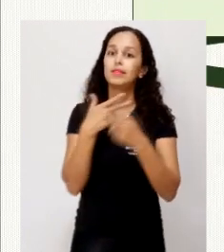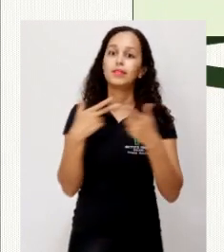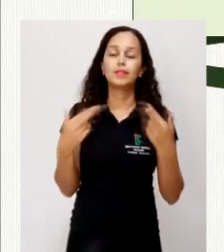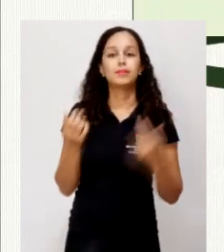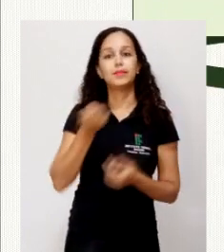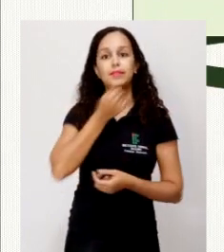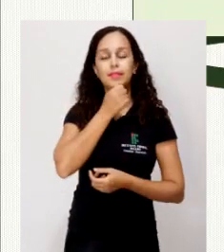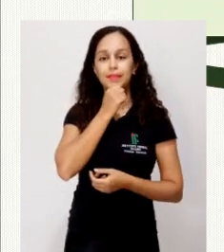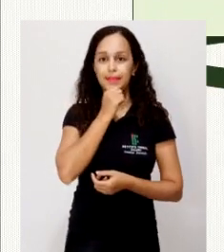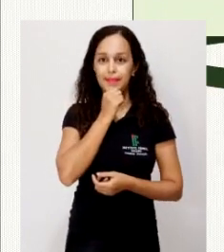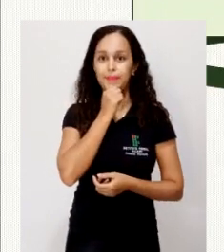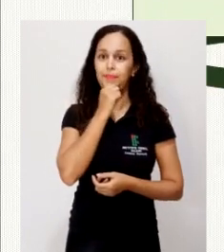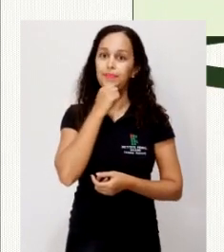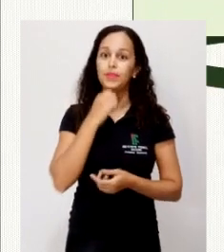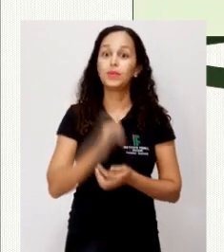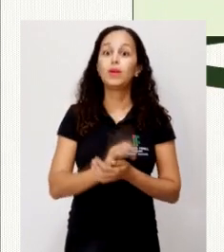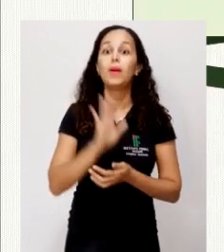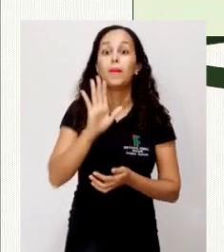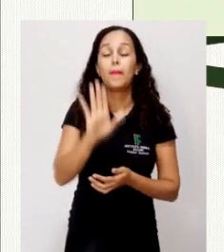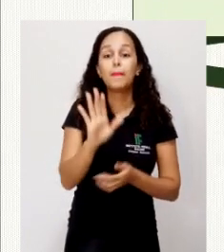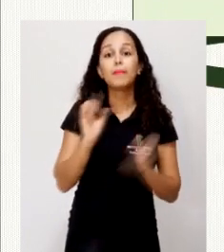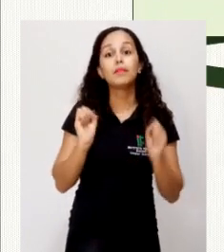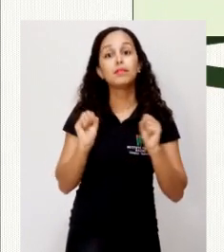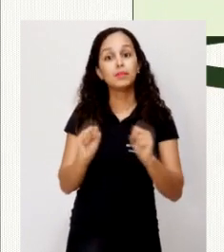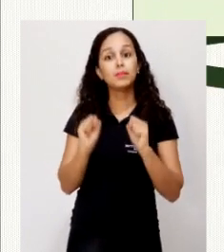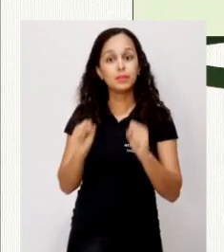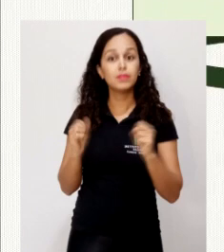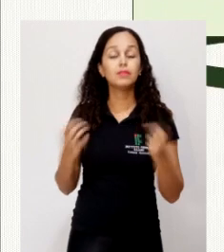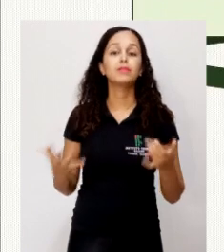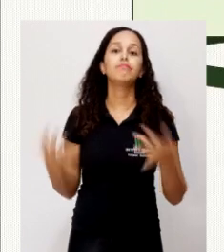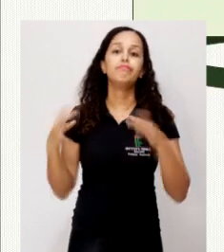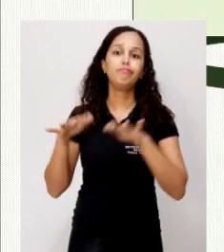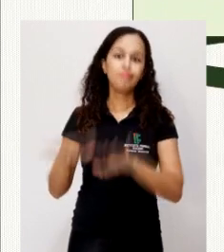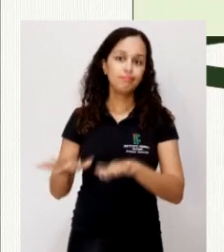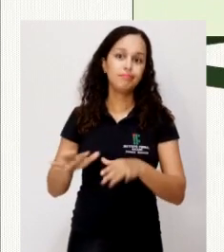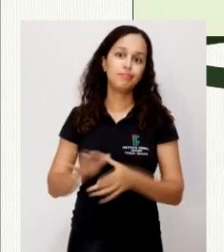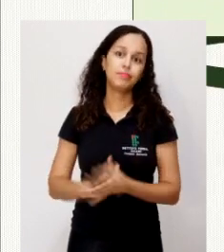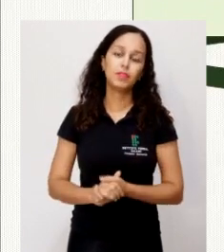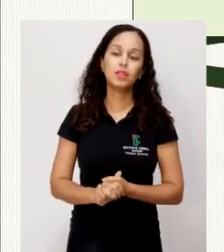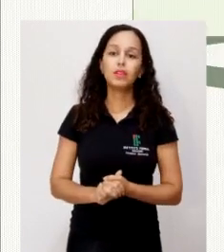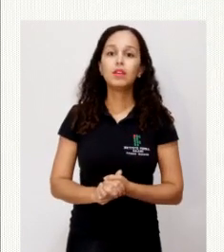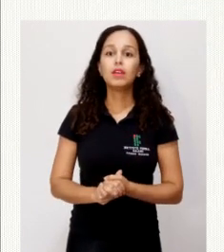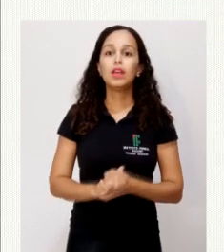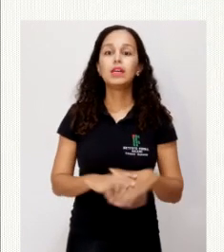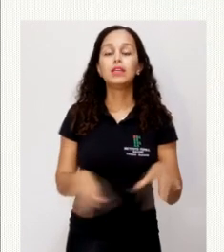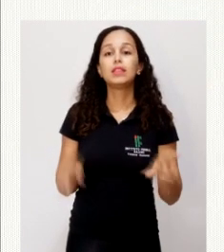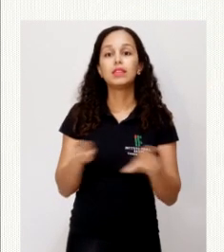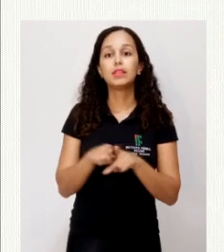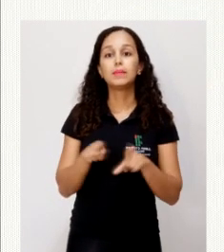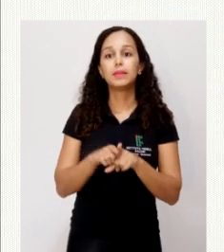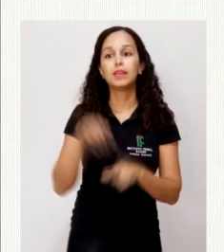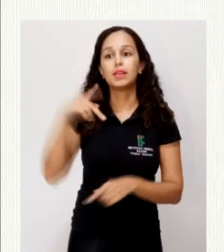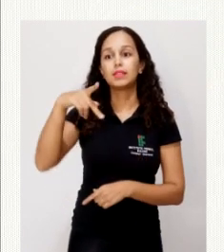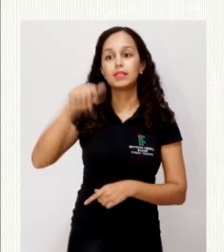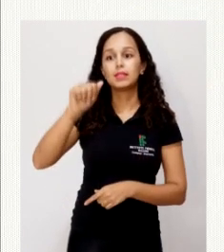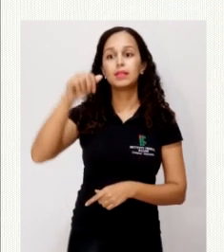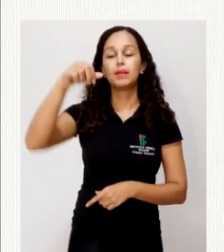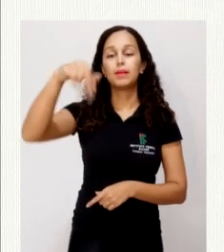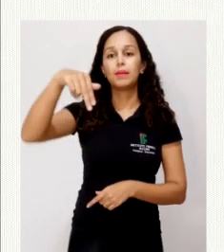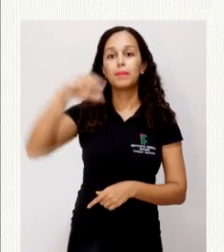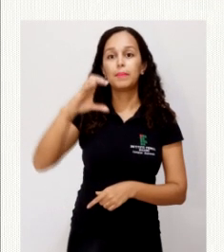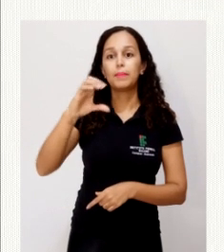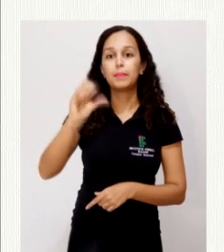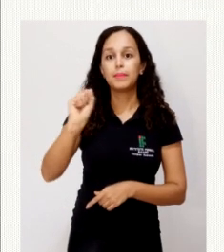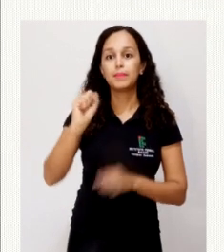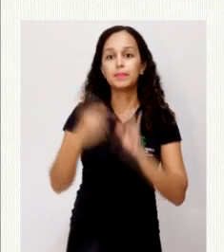hábito alimentar das culturas a nível mundial, mas que pode ser incluído. Diante disso, as